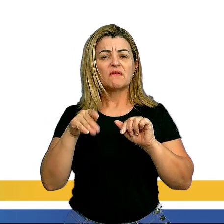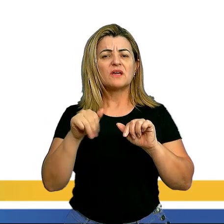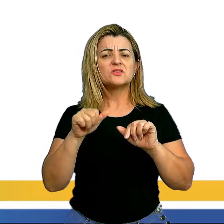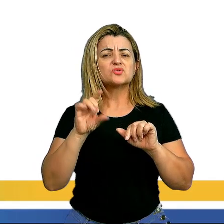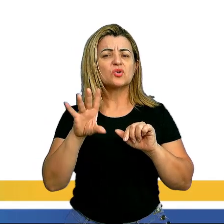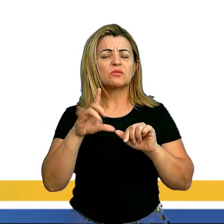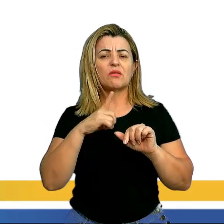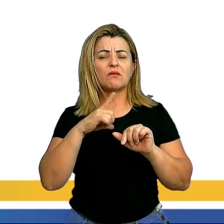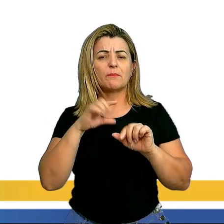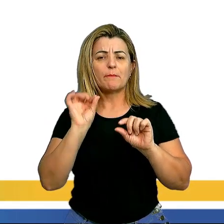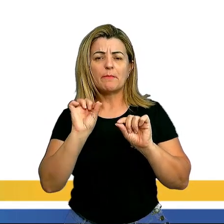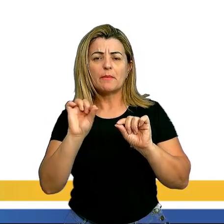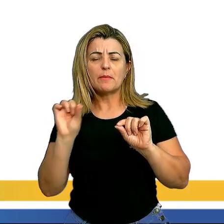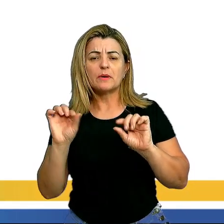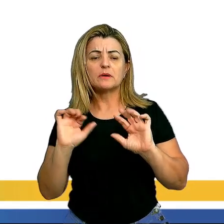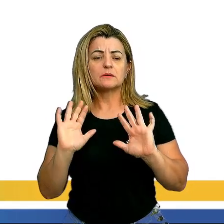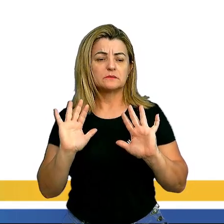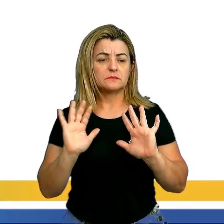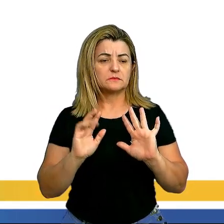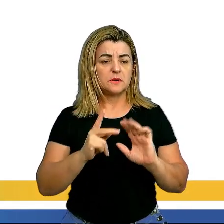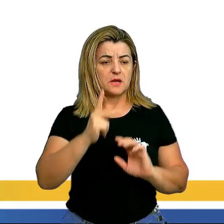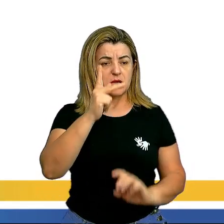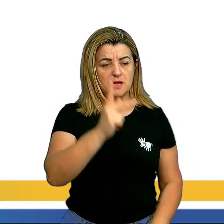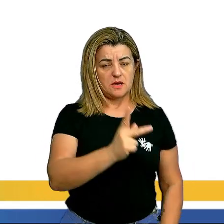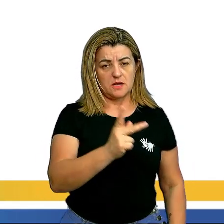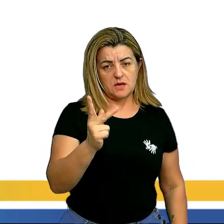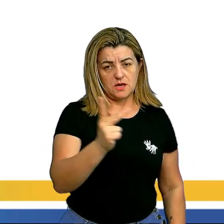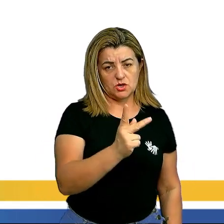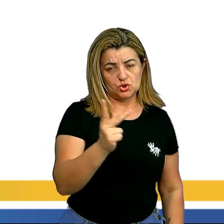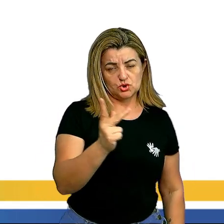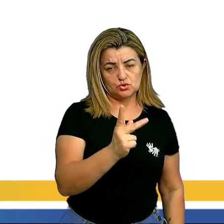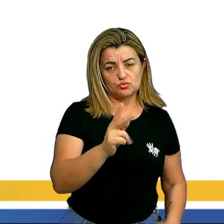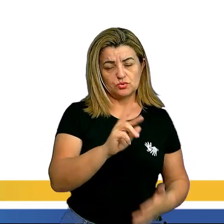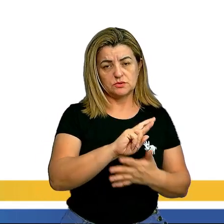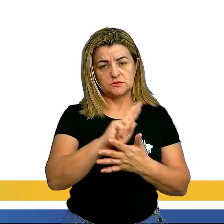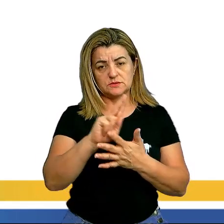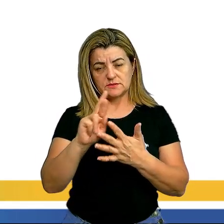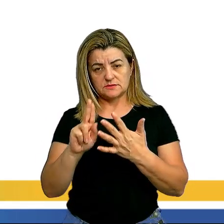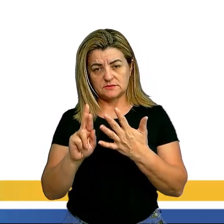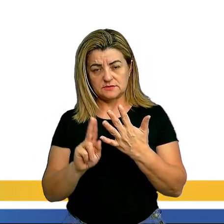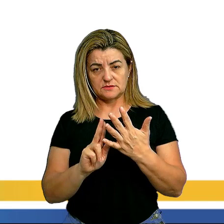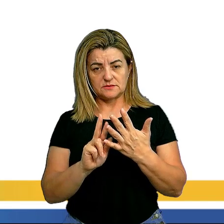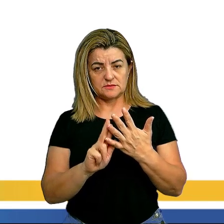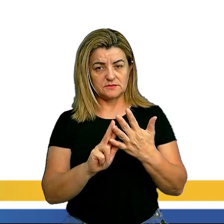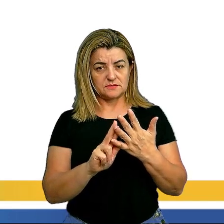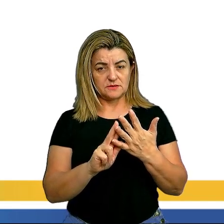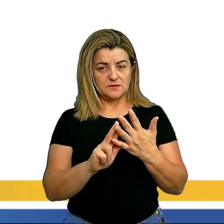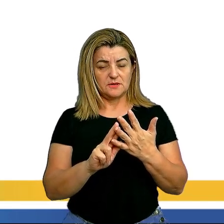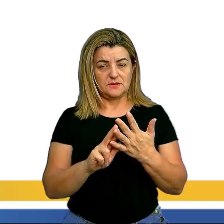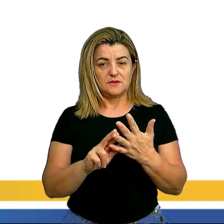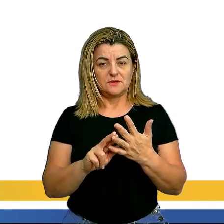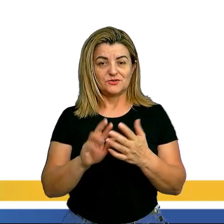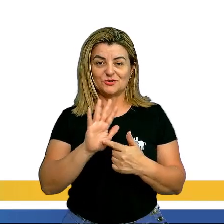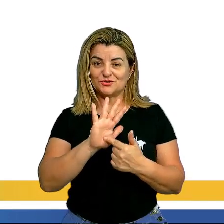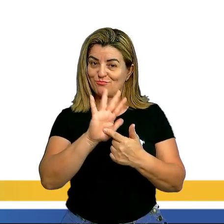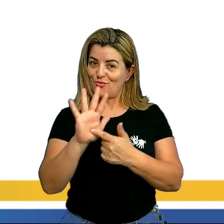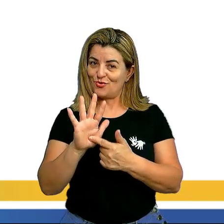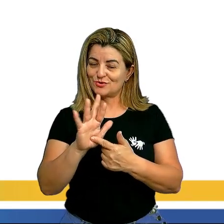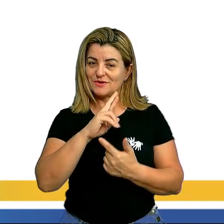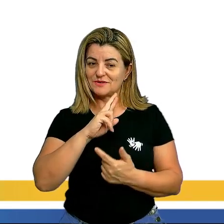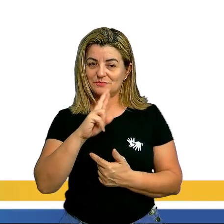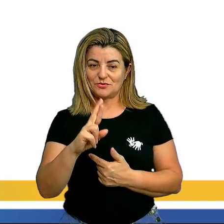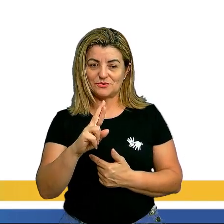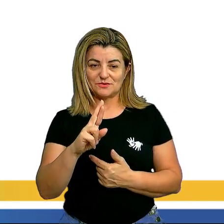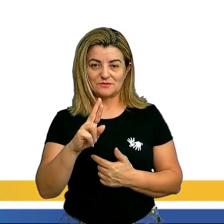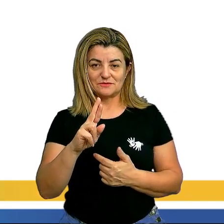pontilhadas, pessoal? Essas duas espécies aqui. Querendo ou não, a questão já te dá a resposta. Então,